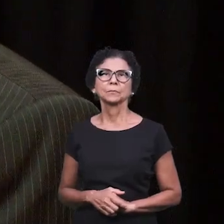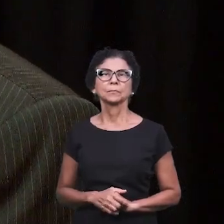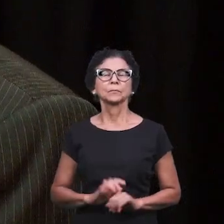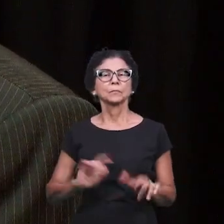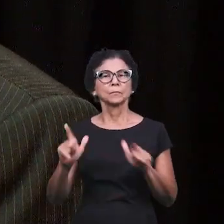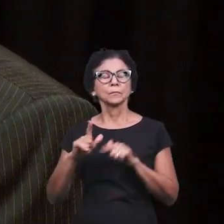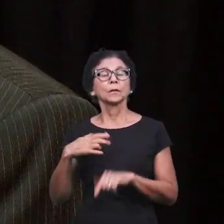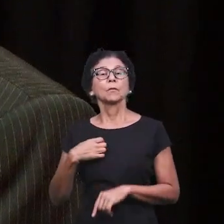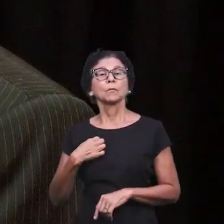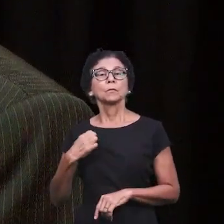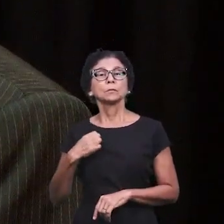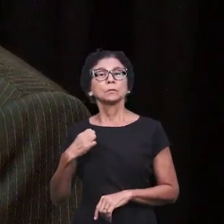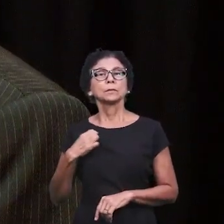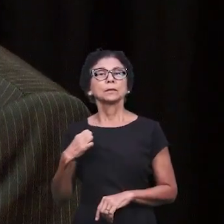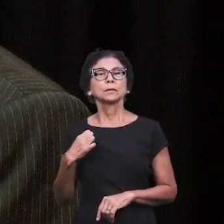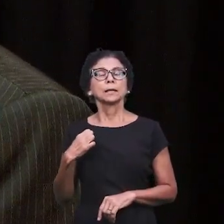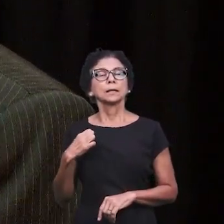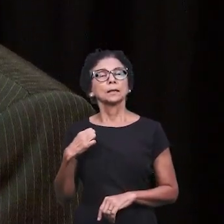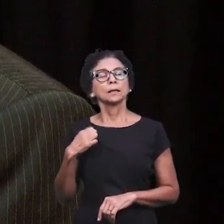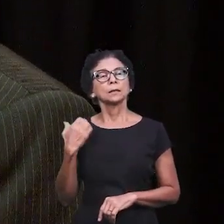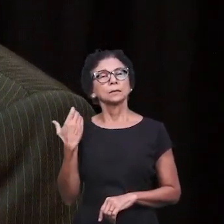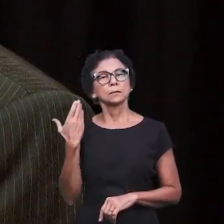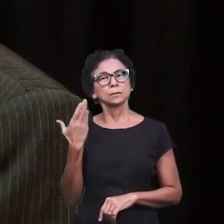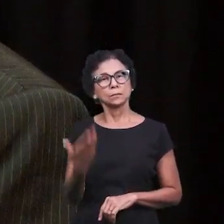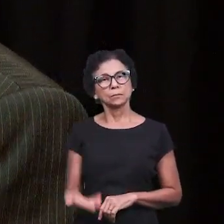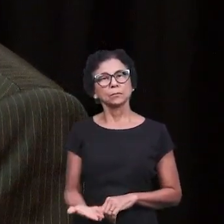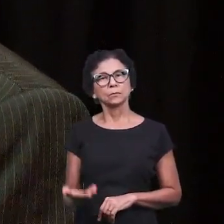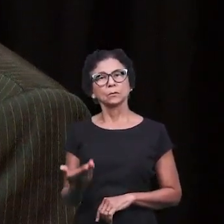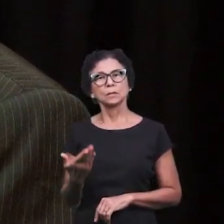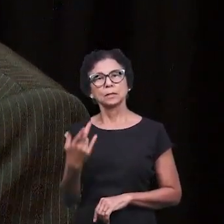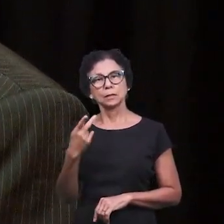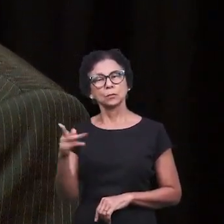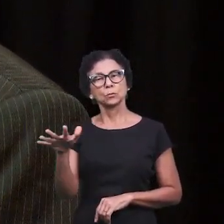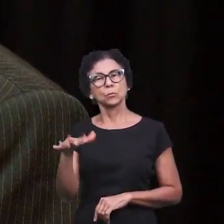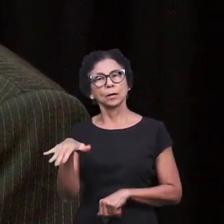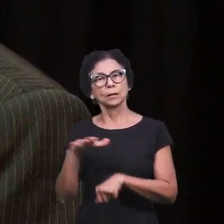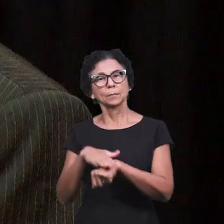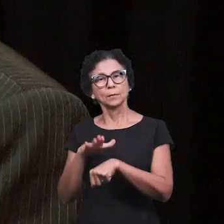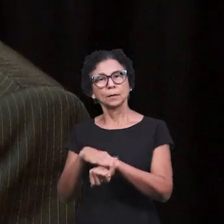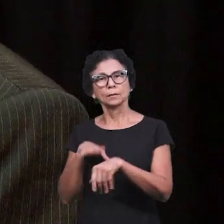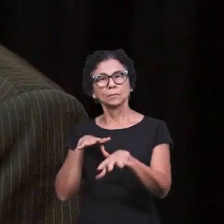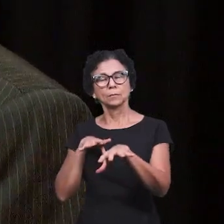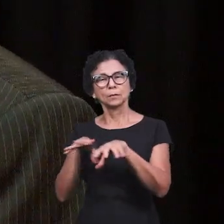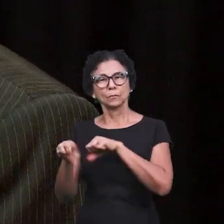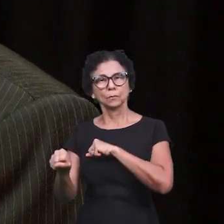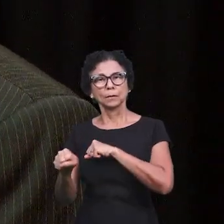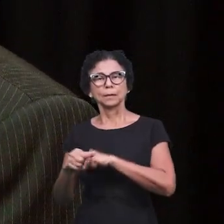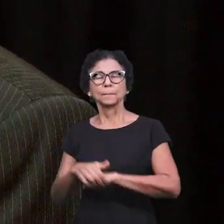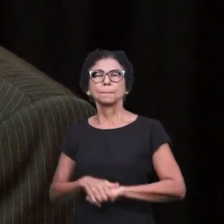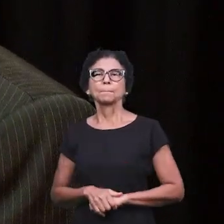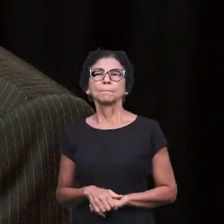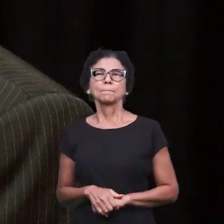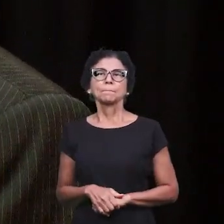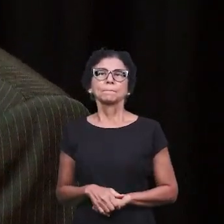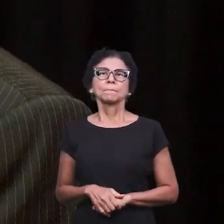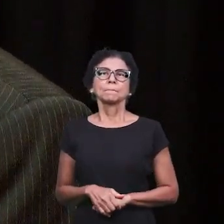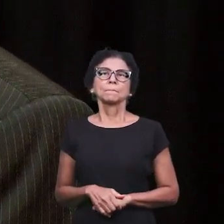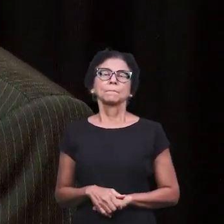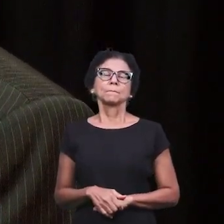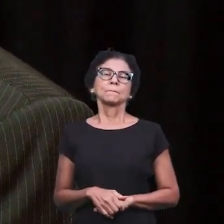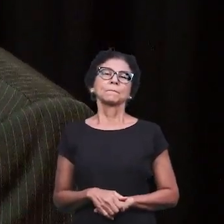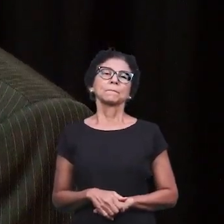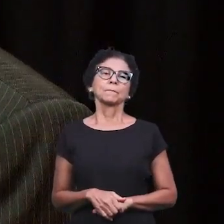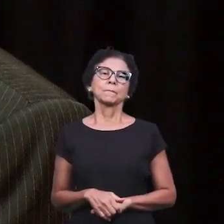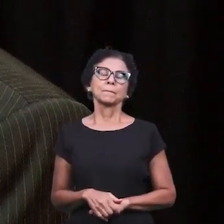né, que é chamado, né? Uhum. Que é um trabalho voluntário ali que você realiza um trabalho voluntário na sua área de formação. Maravilha. E é